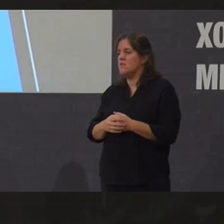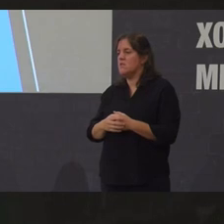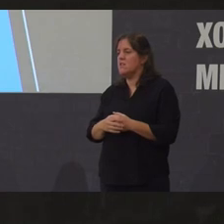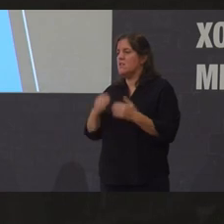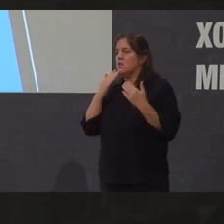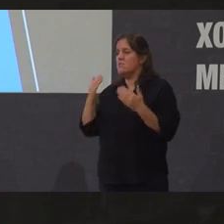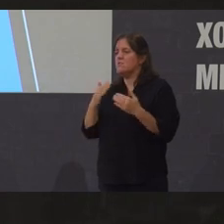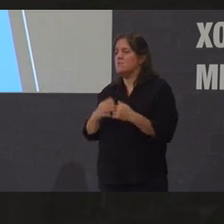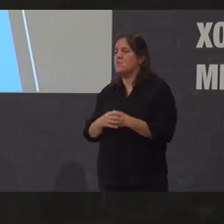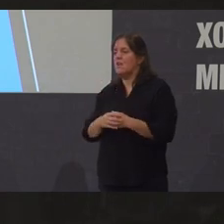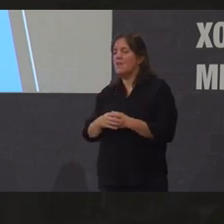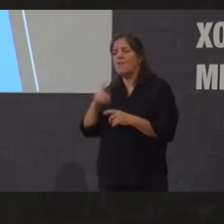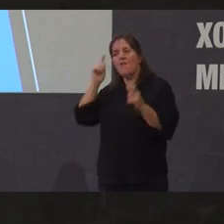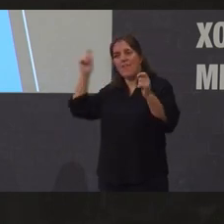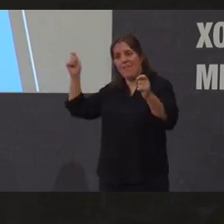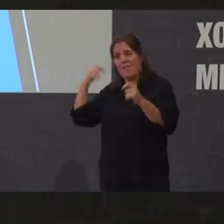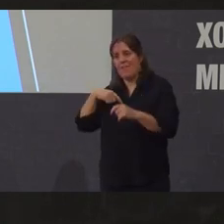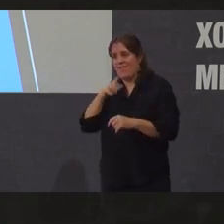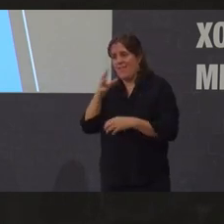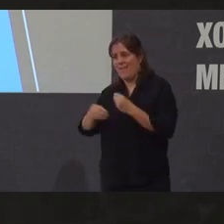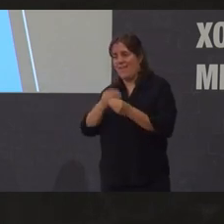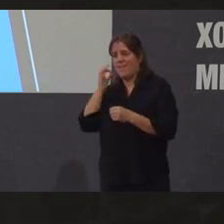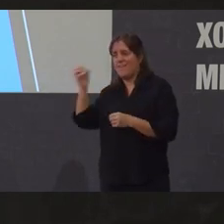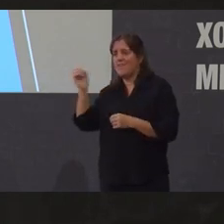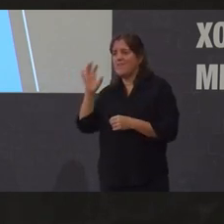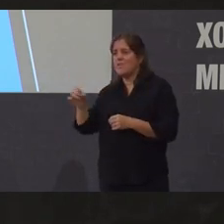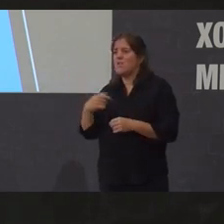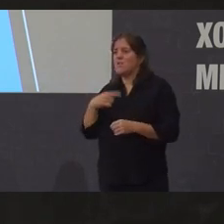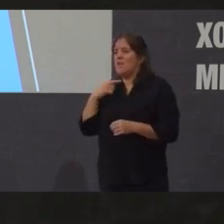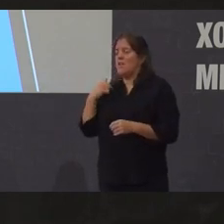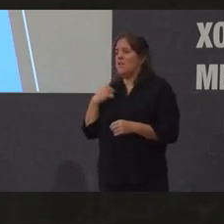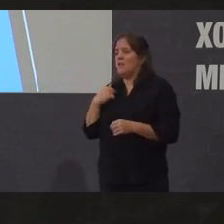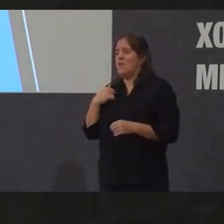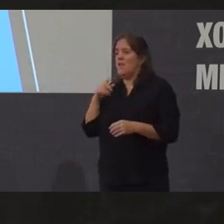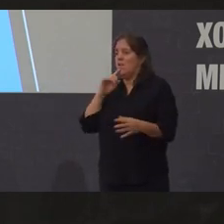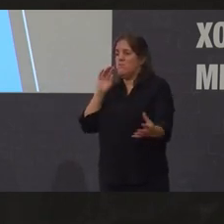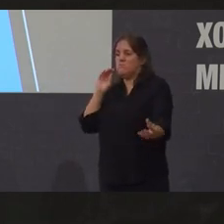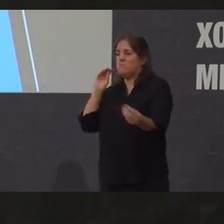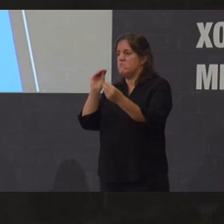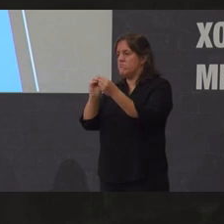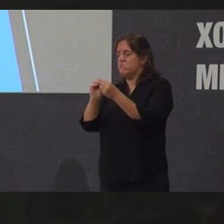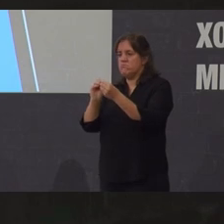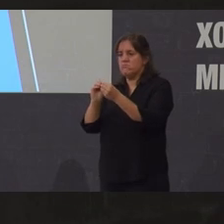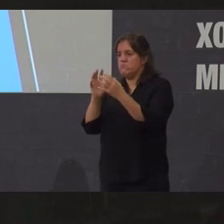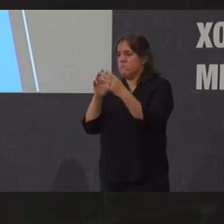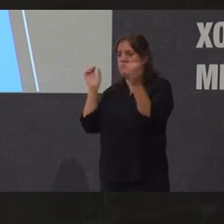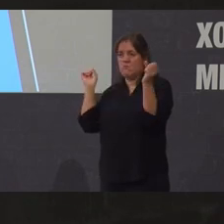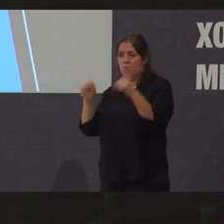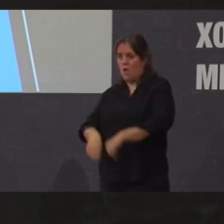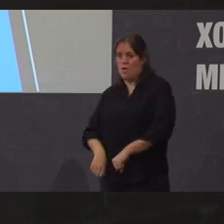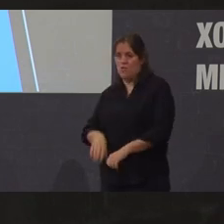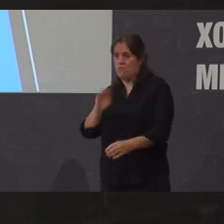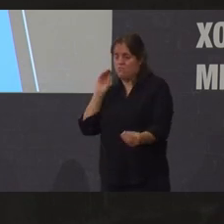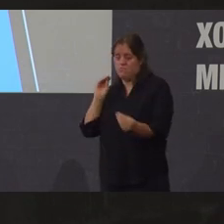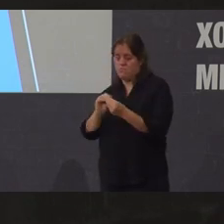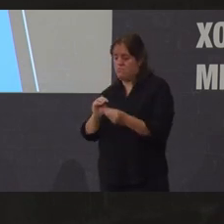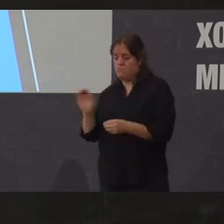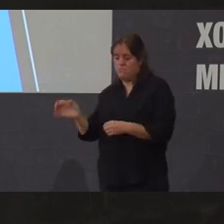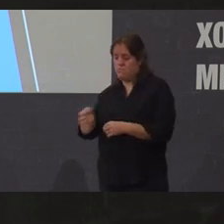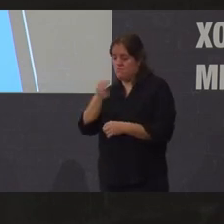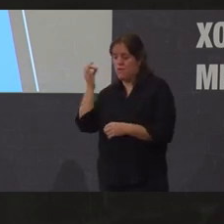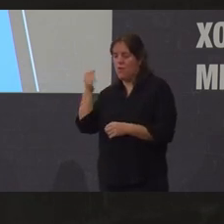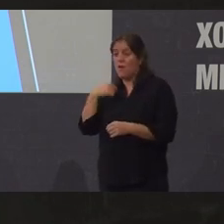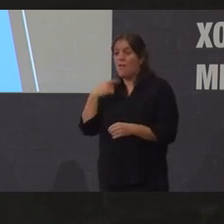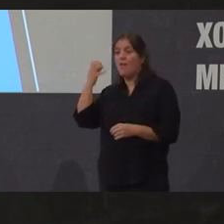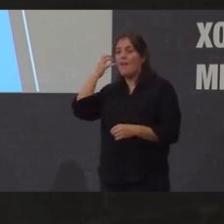e agradeço imenso a atenção. Sim, eu estou moi de acordo que a monarquía non